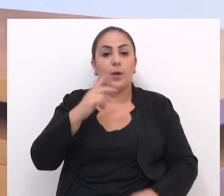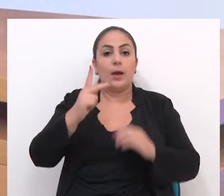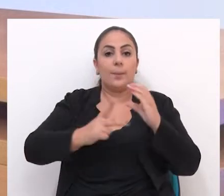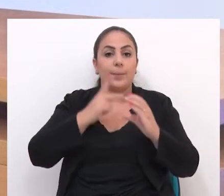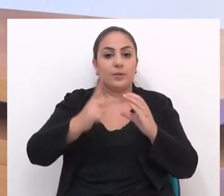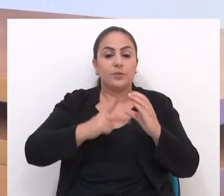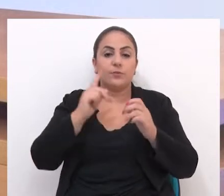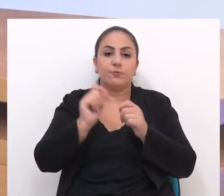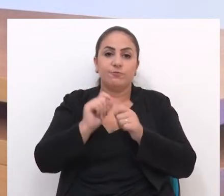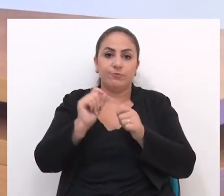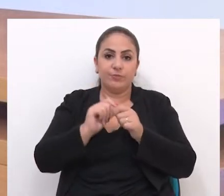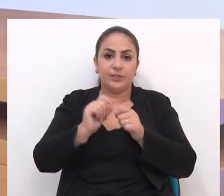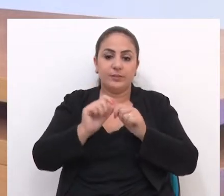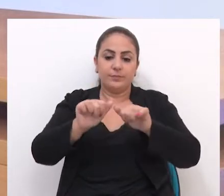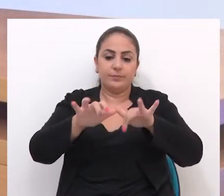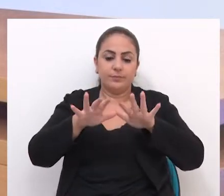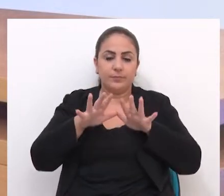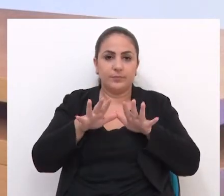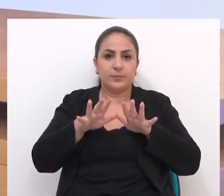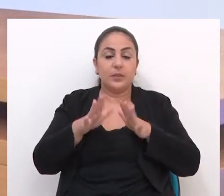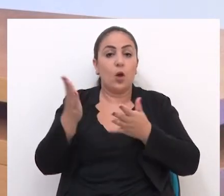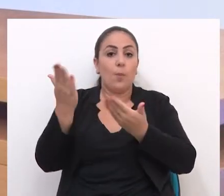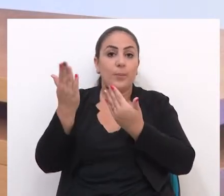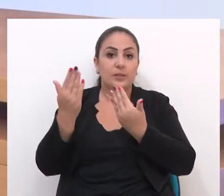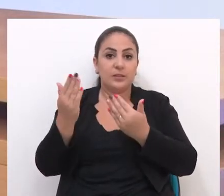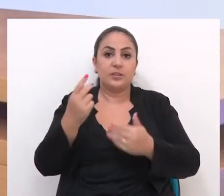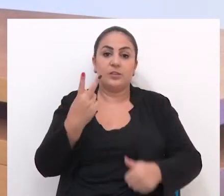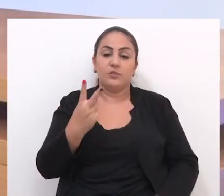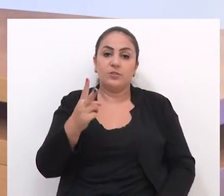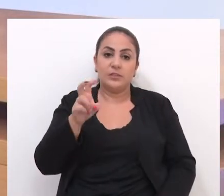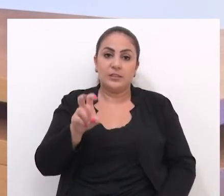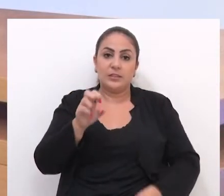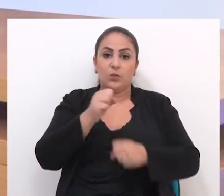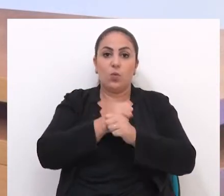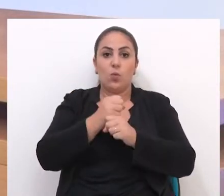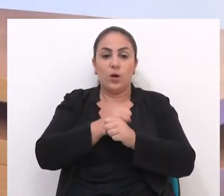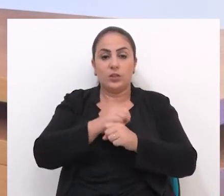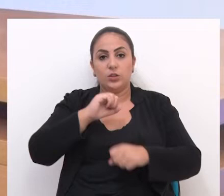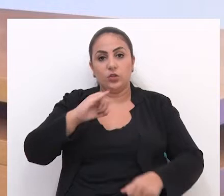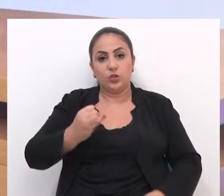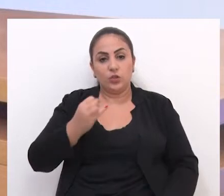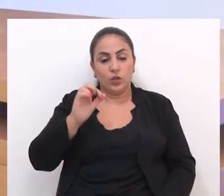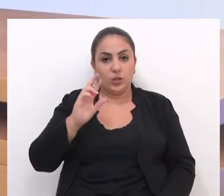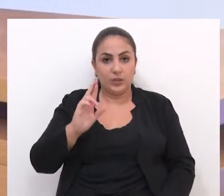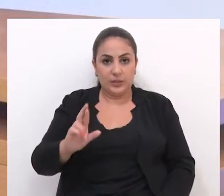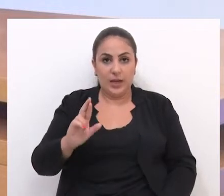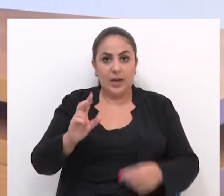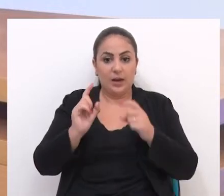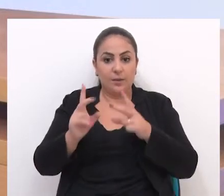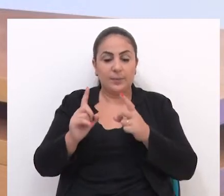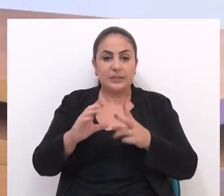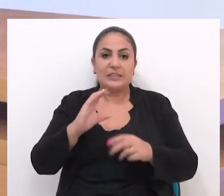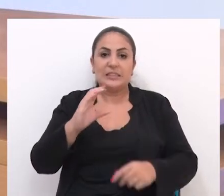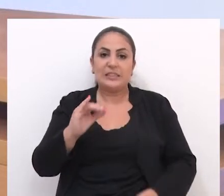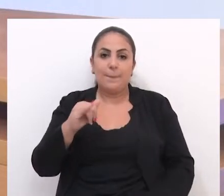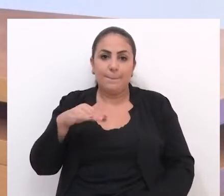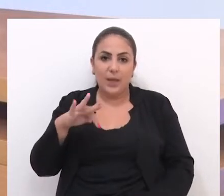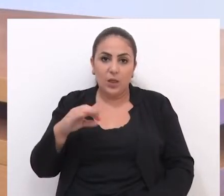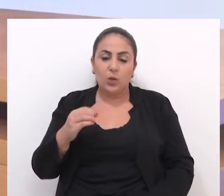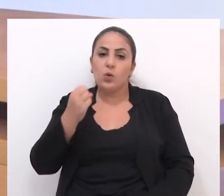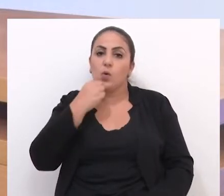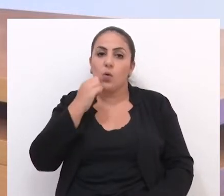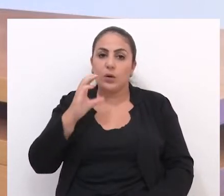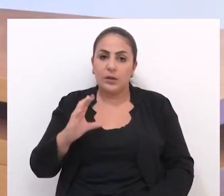a Câmara de Vereadores realizou uma sessão solene em homenagem aos 25 anos da JR Comércio de Cimento e